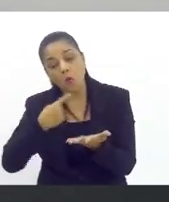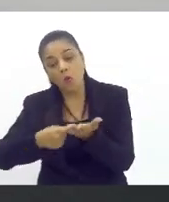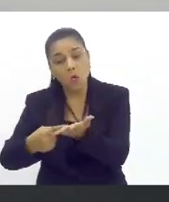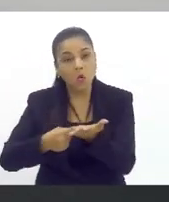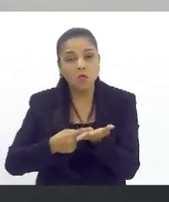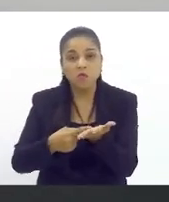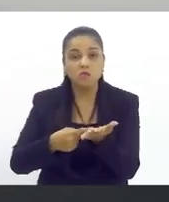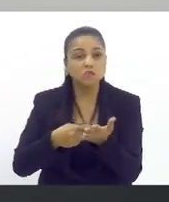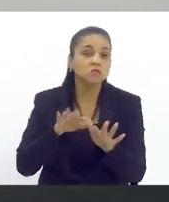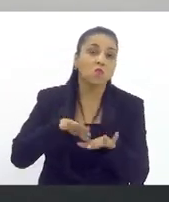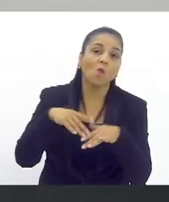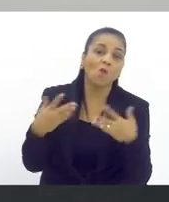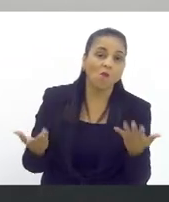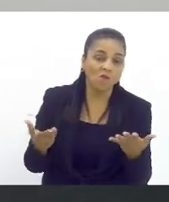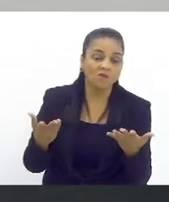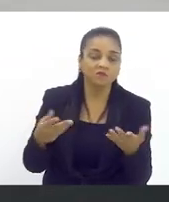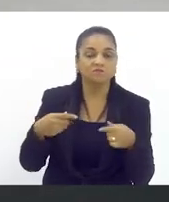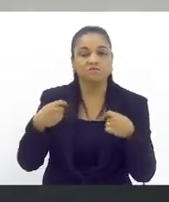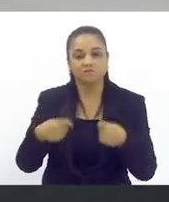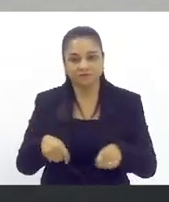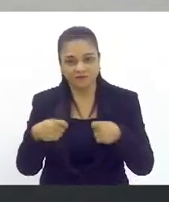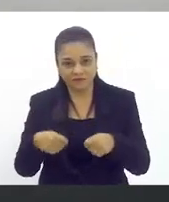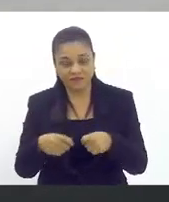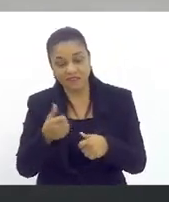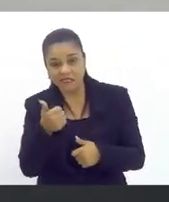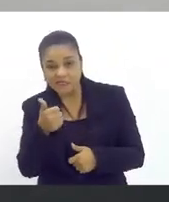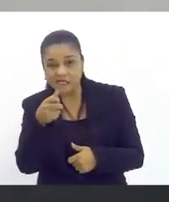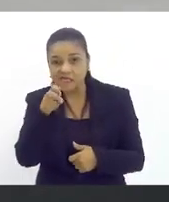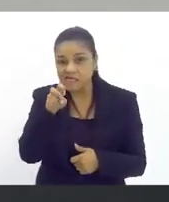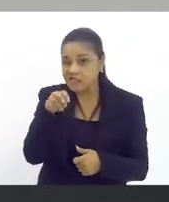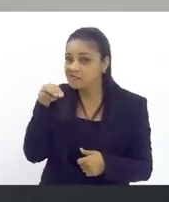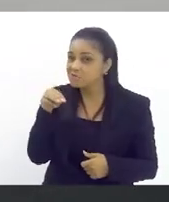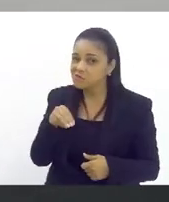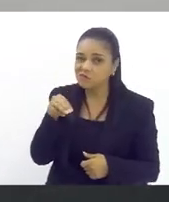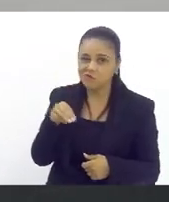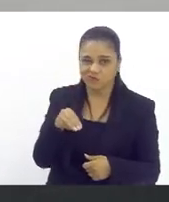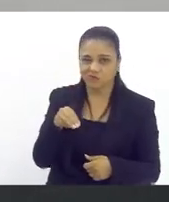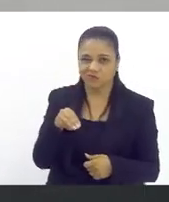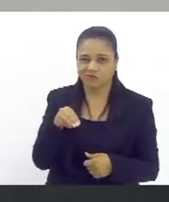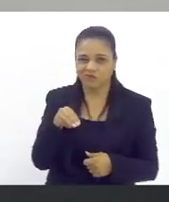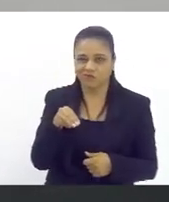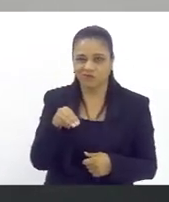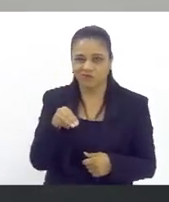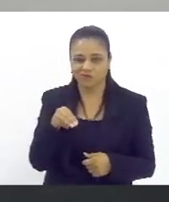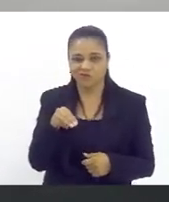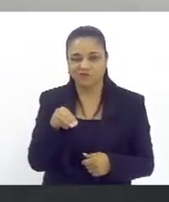Então a gente tem que re servar pelo menos 15 minutos para obrigado